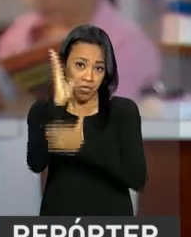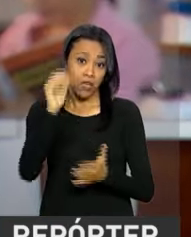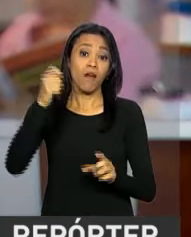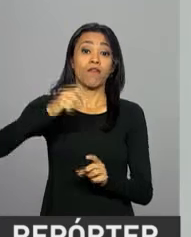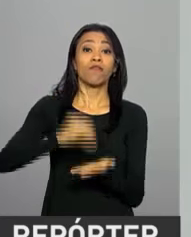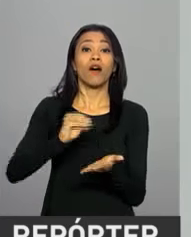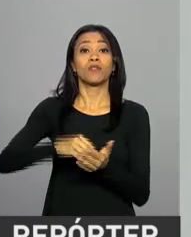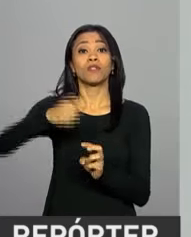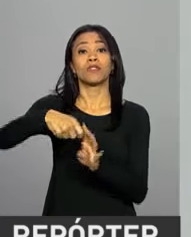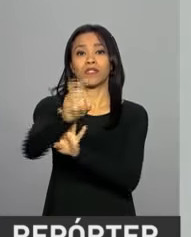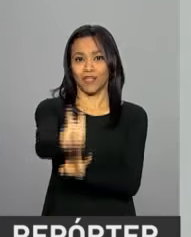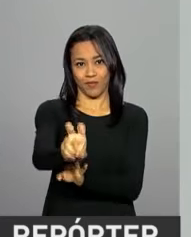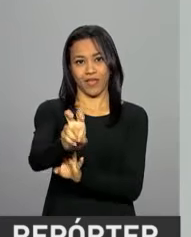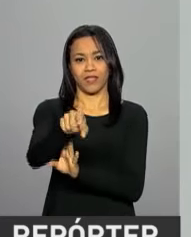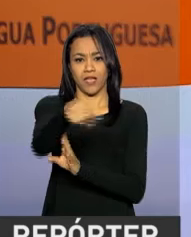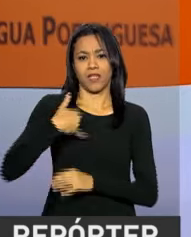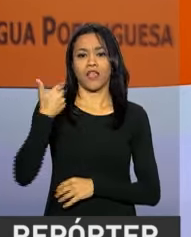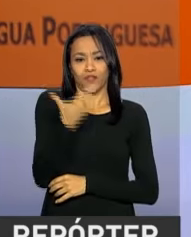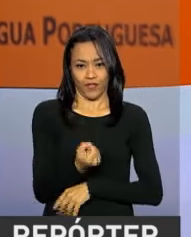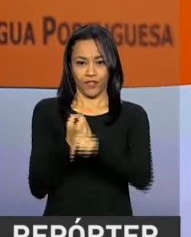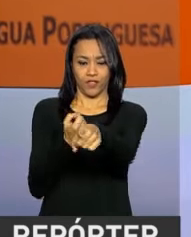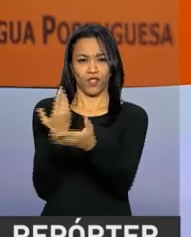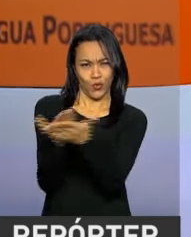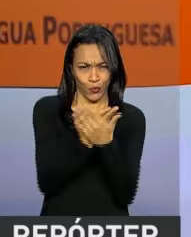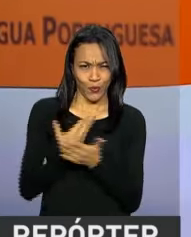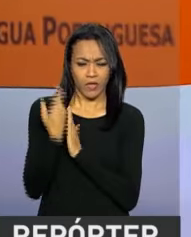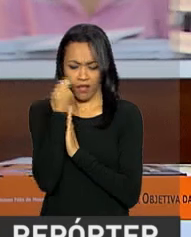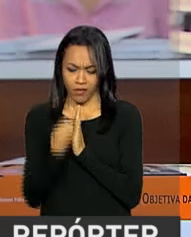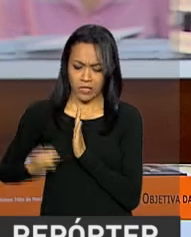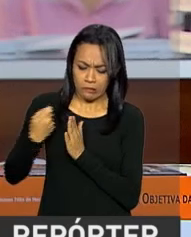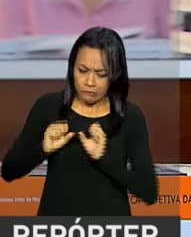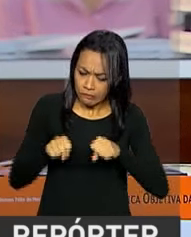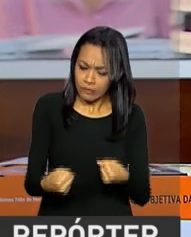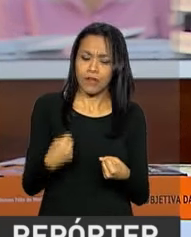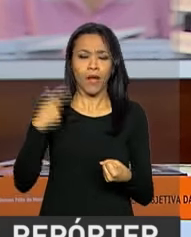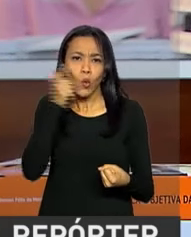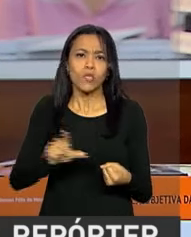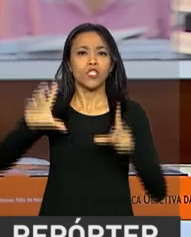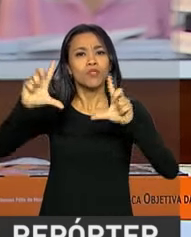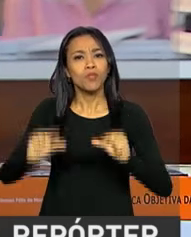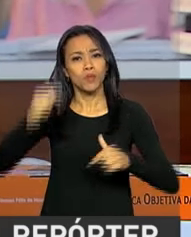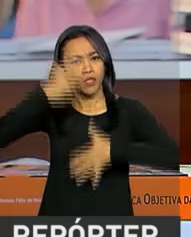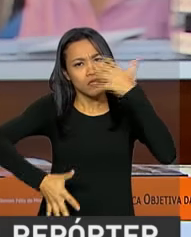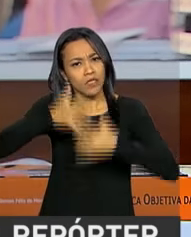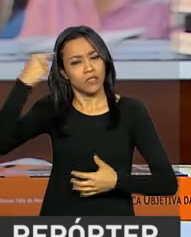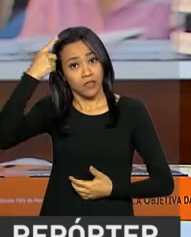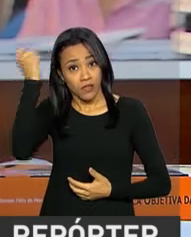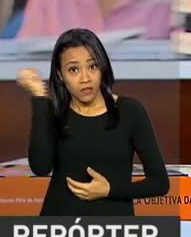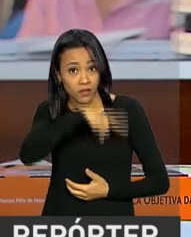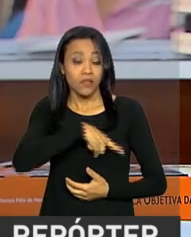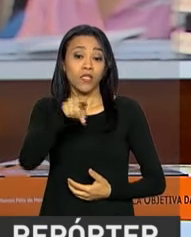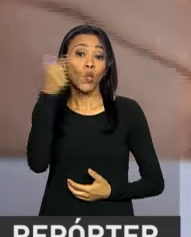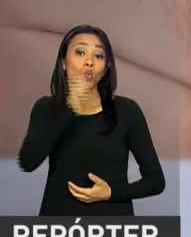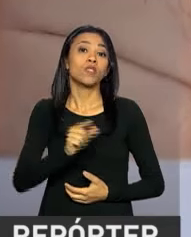para a prova O estudante Leonardo de 20 anos está no cursinho de redação para Superar as dificuldades e conquistar uma P no